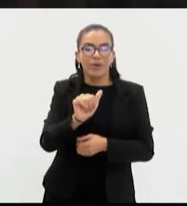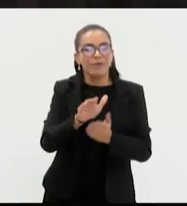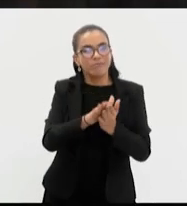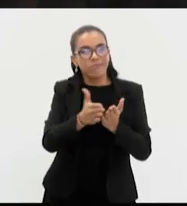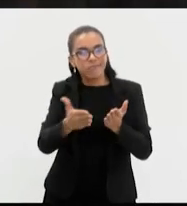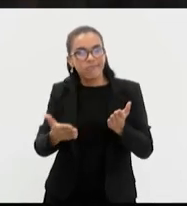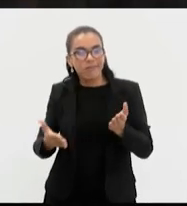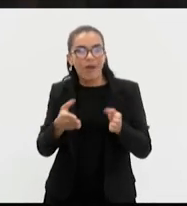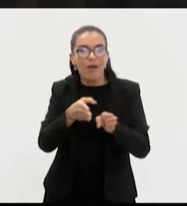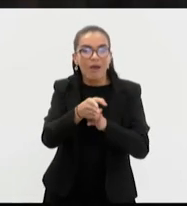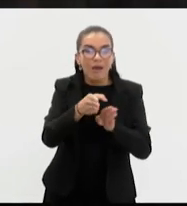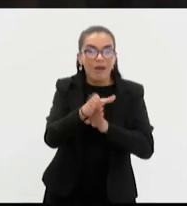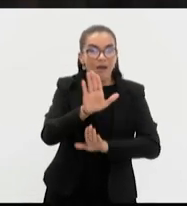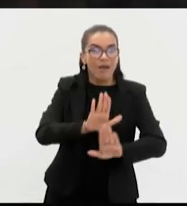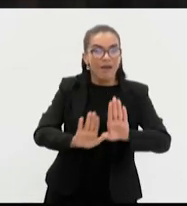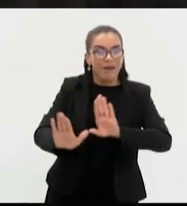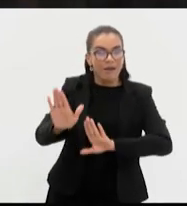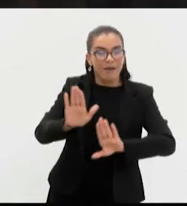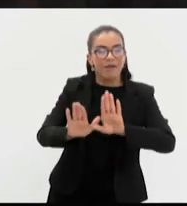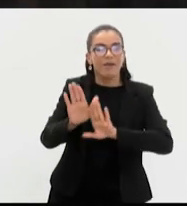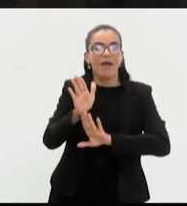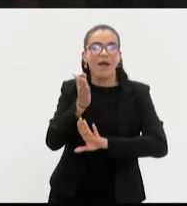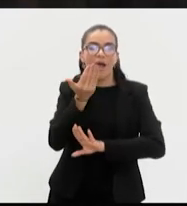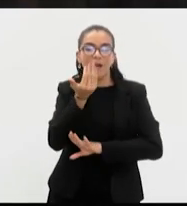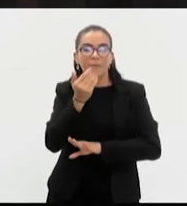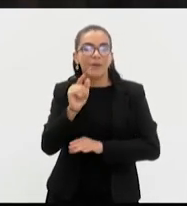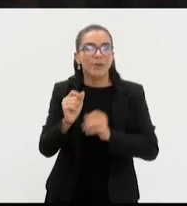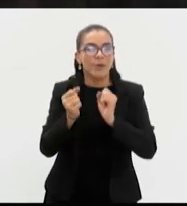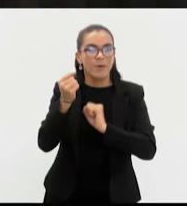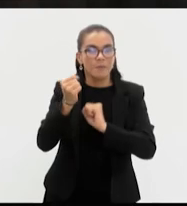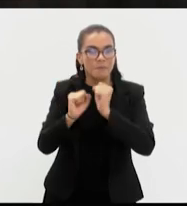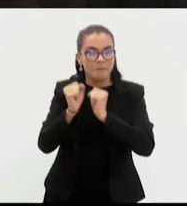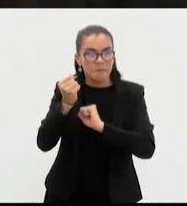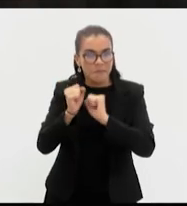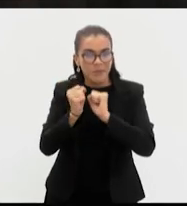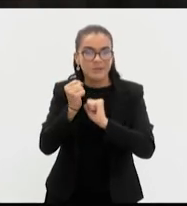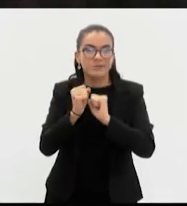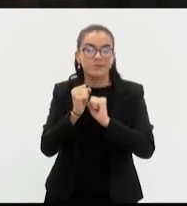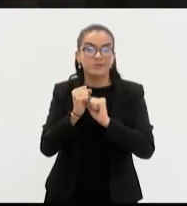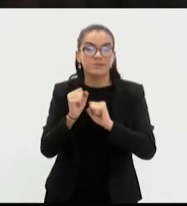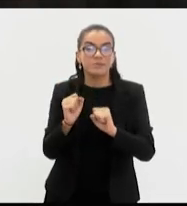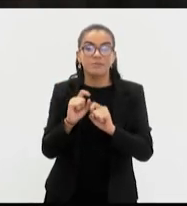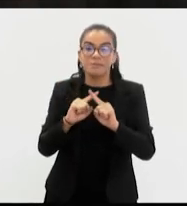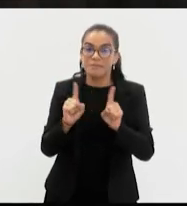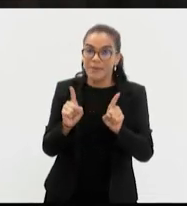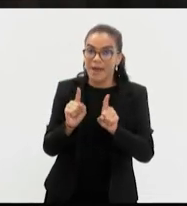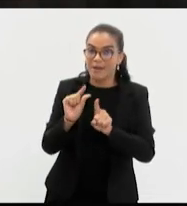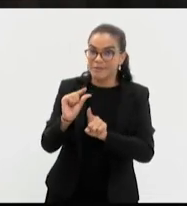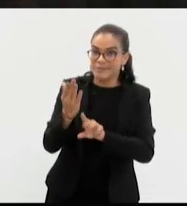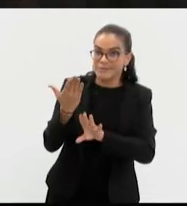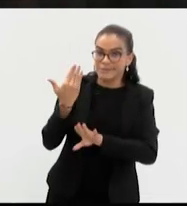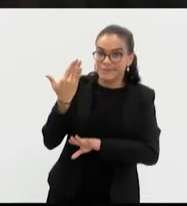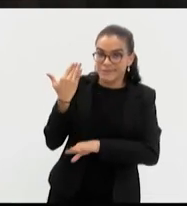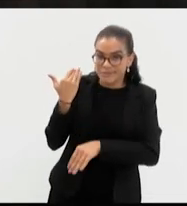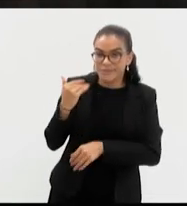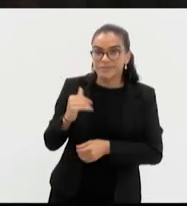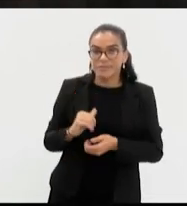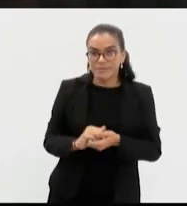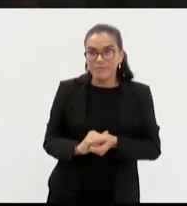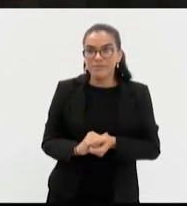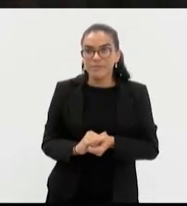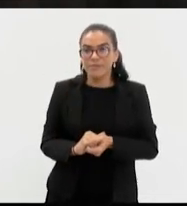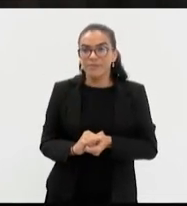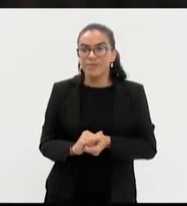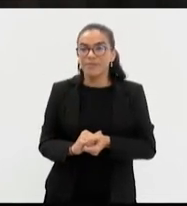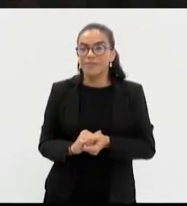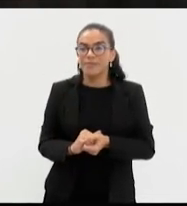recomenda evitar o consumo dos Ultras processados mais recentemente por isso que eu